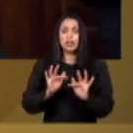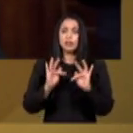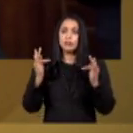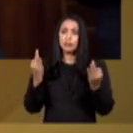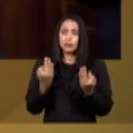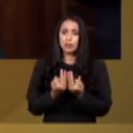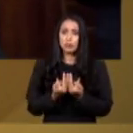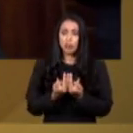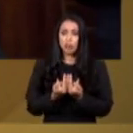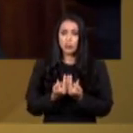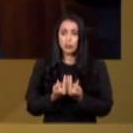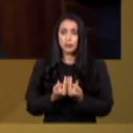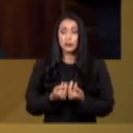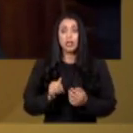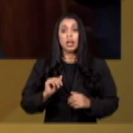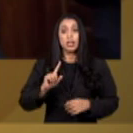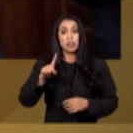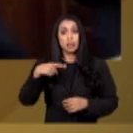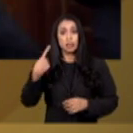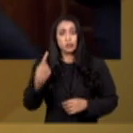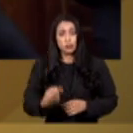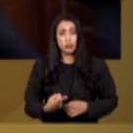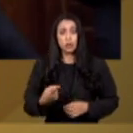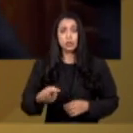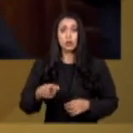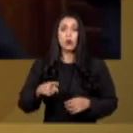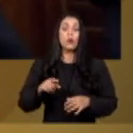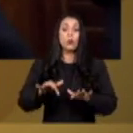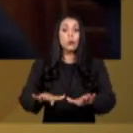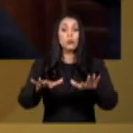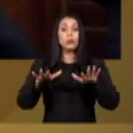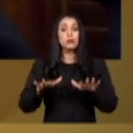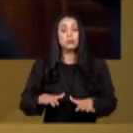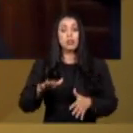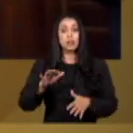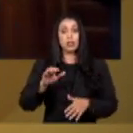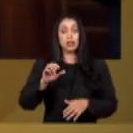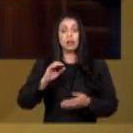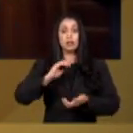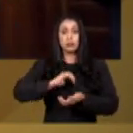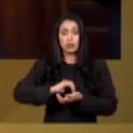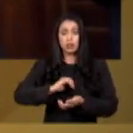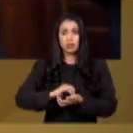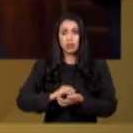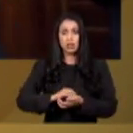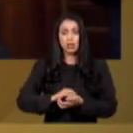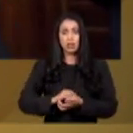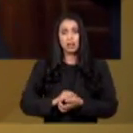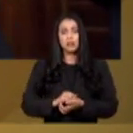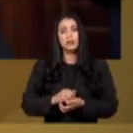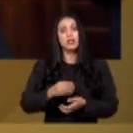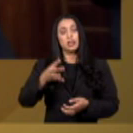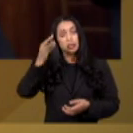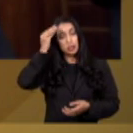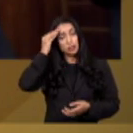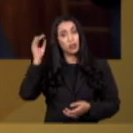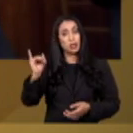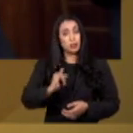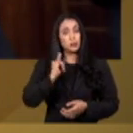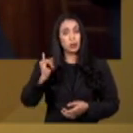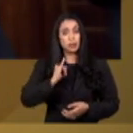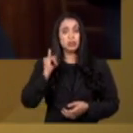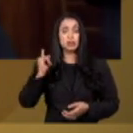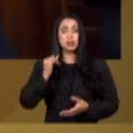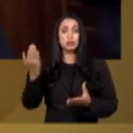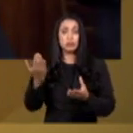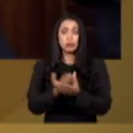um ginásticas daniel o plenário do stf reconheceu a existência de repercussão geral da questão